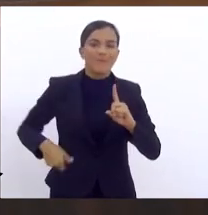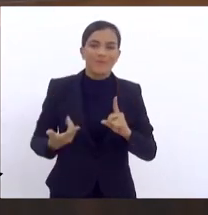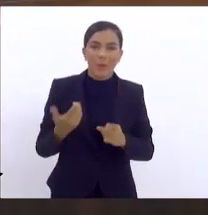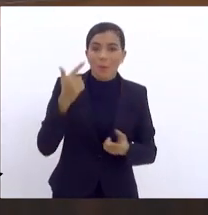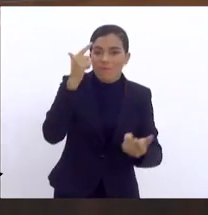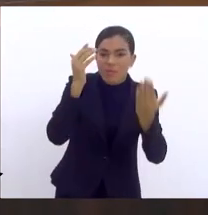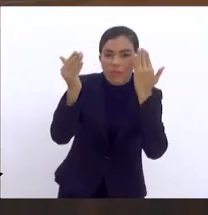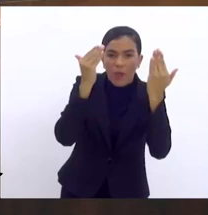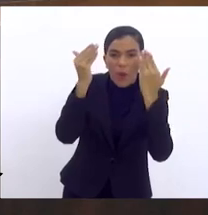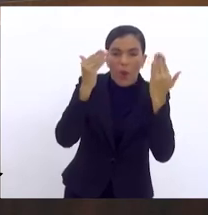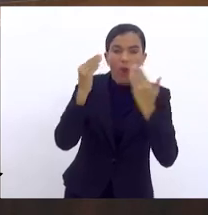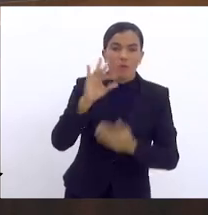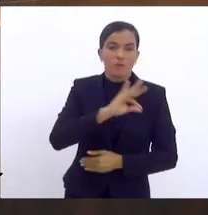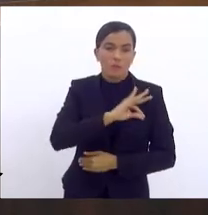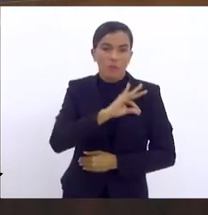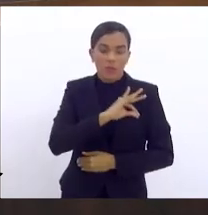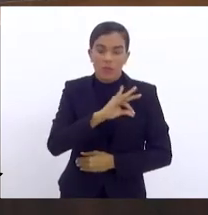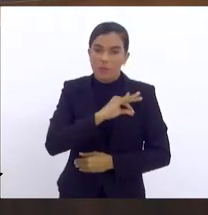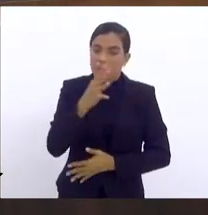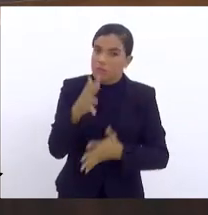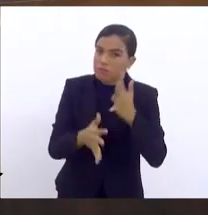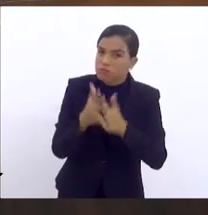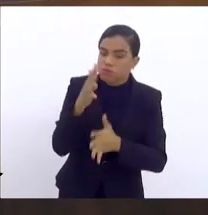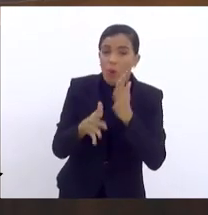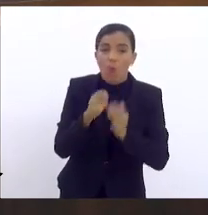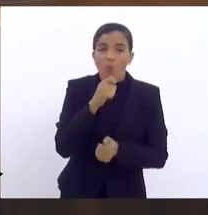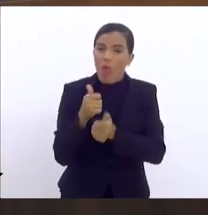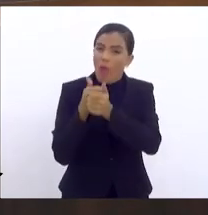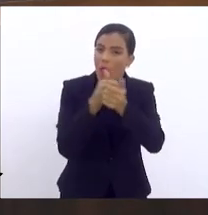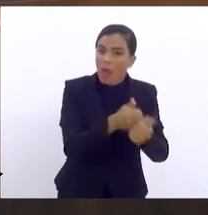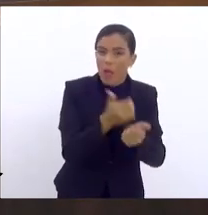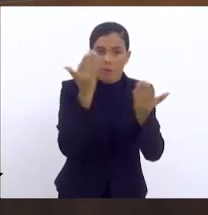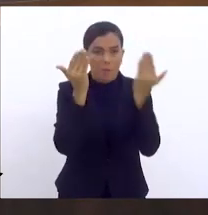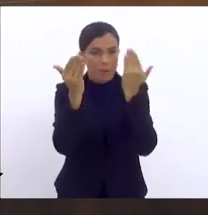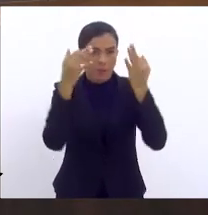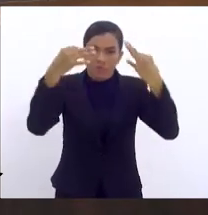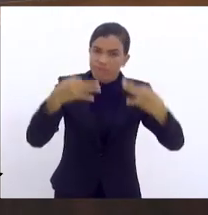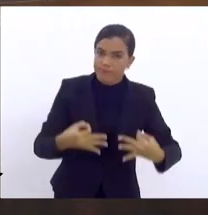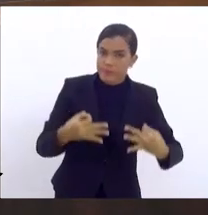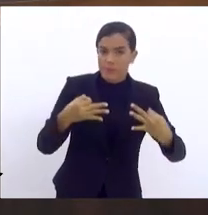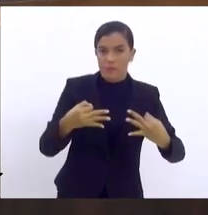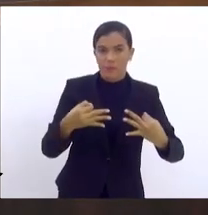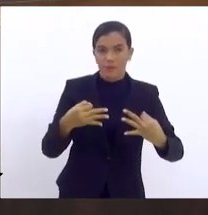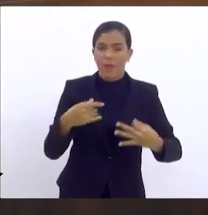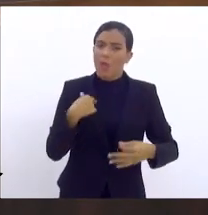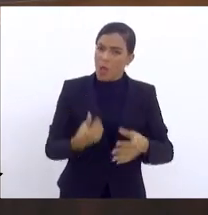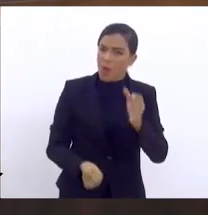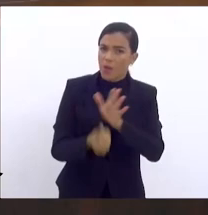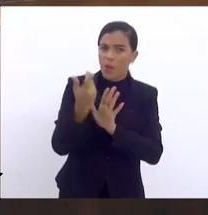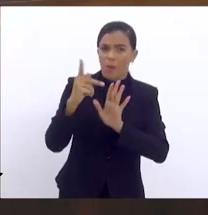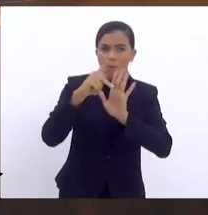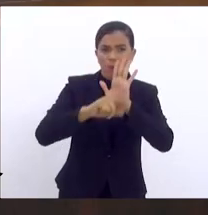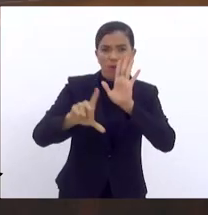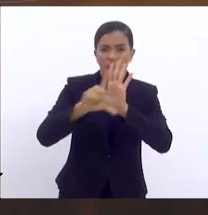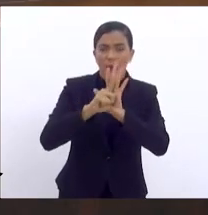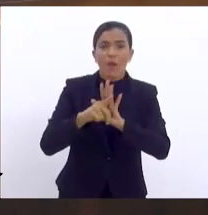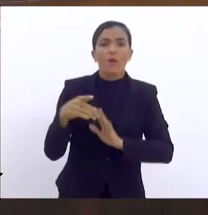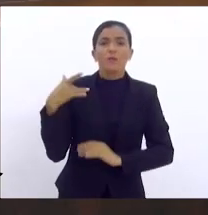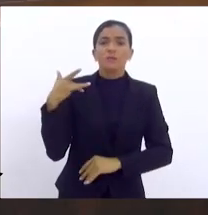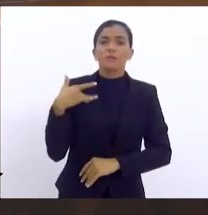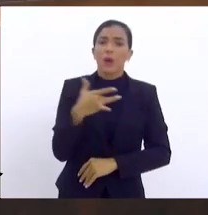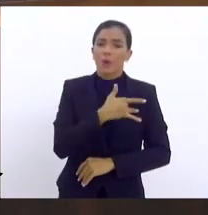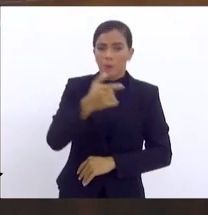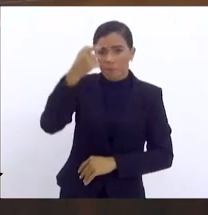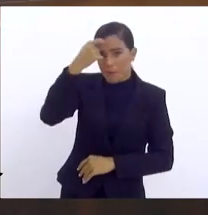psicológico do policial tá atacada porque eu não tenho um acompanhamento psicológico adequado como eu falei aqui do próprio projeto de lei que eu botei nessa casa aqui da Saúde Mental